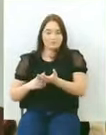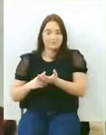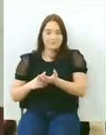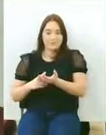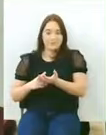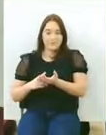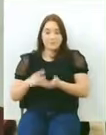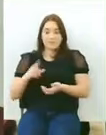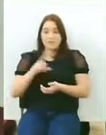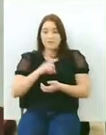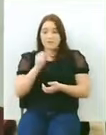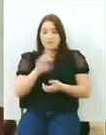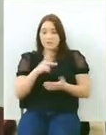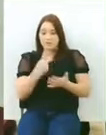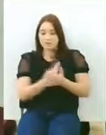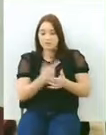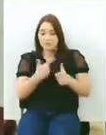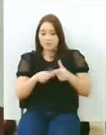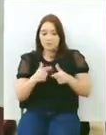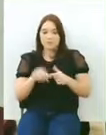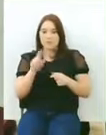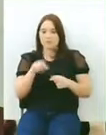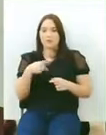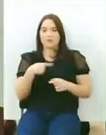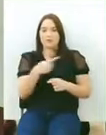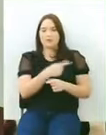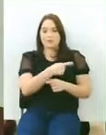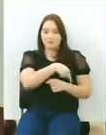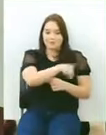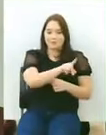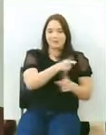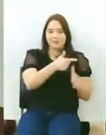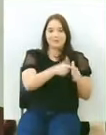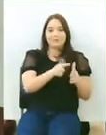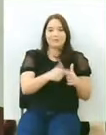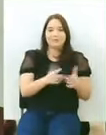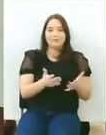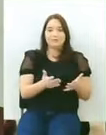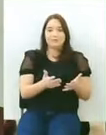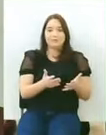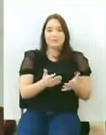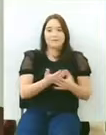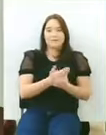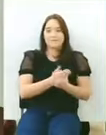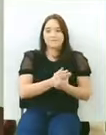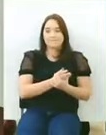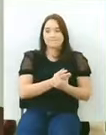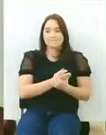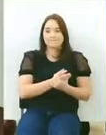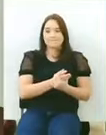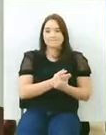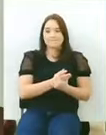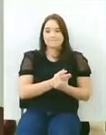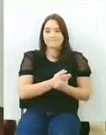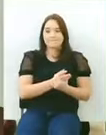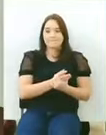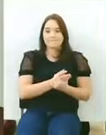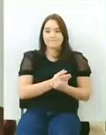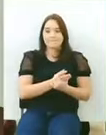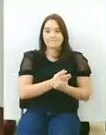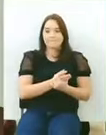mais. Se acontecer alguma irregularidade, é o pastor que vai lá, e ele deve ir lá amparado pelos